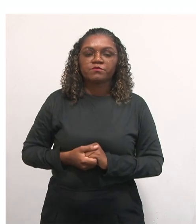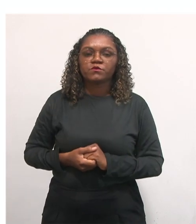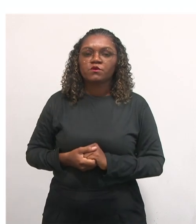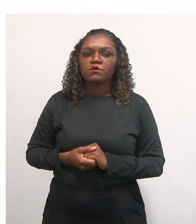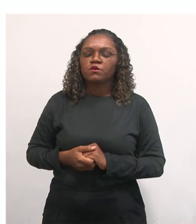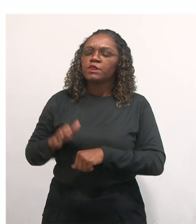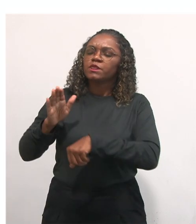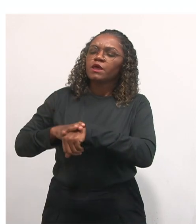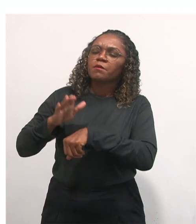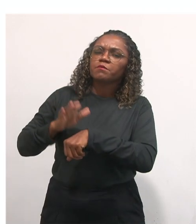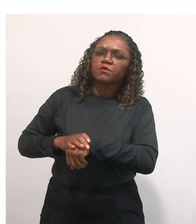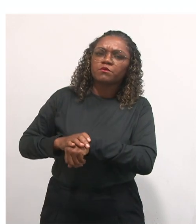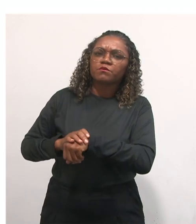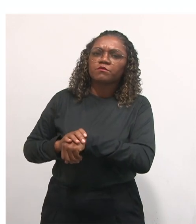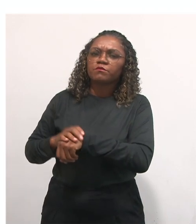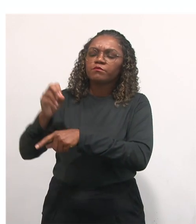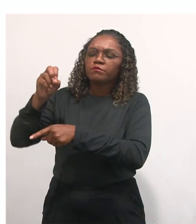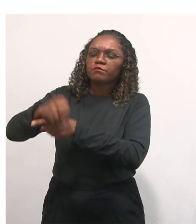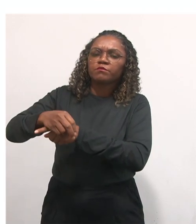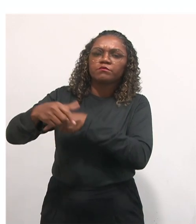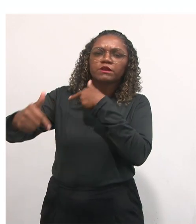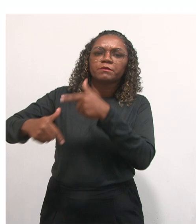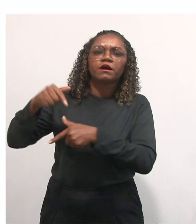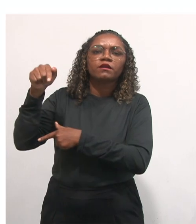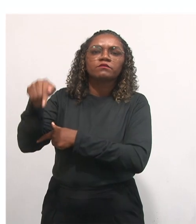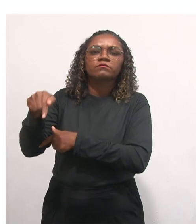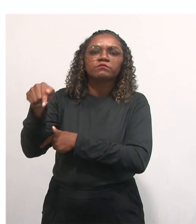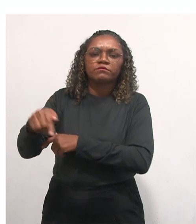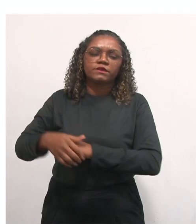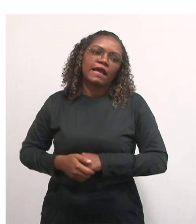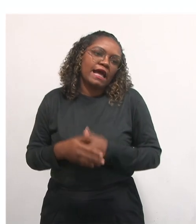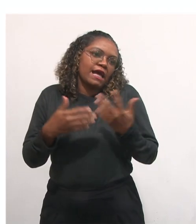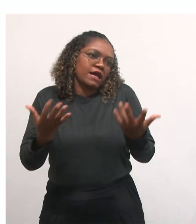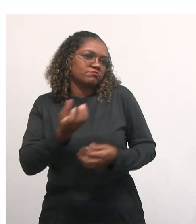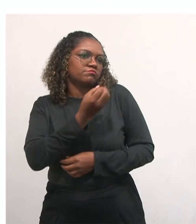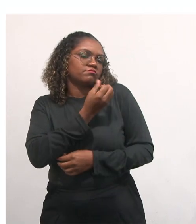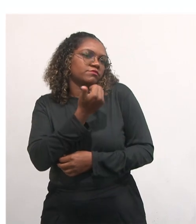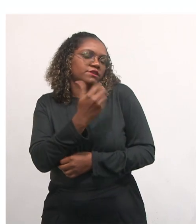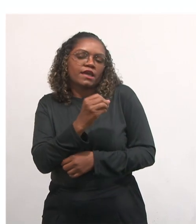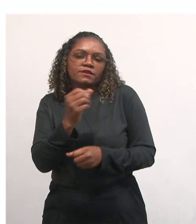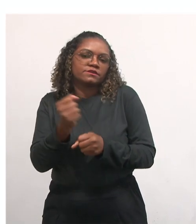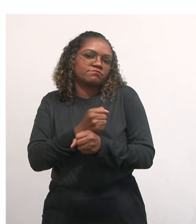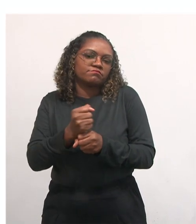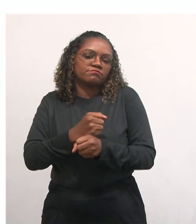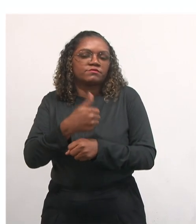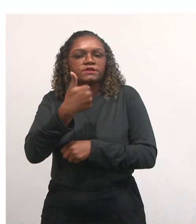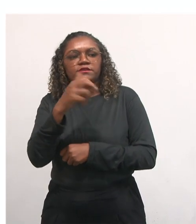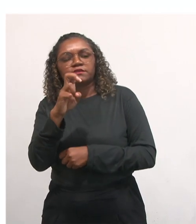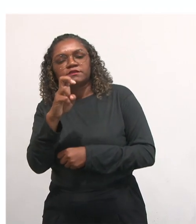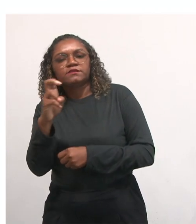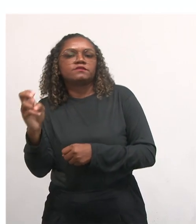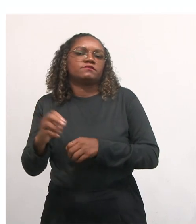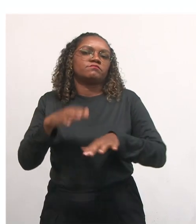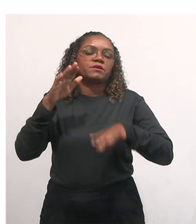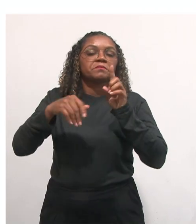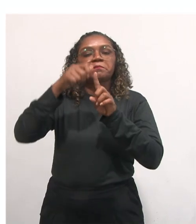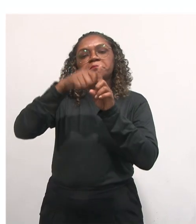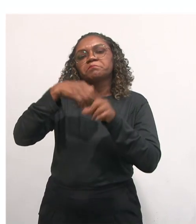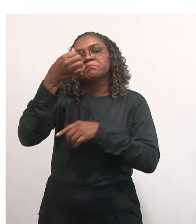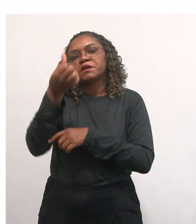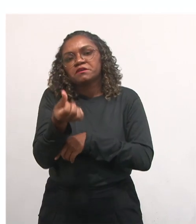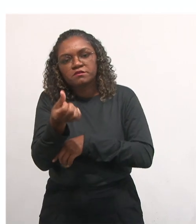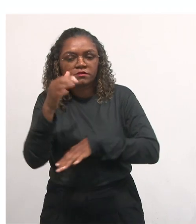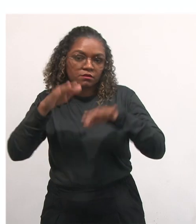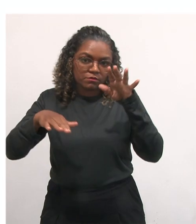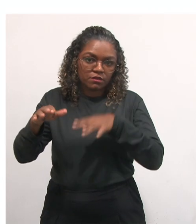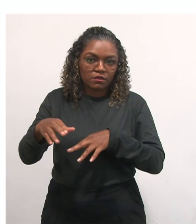lotação no setor? A pessoa vai dizer um número, né? Eu estou aqui há 10 anos, há 15 anos, estou aqui há 6 meses. Então,